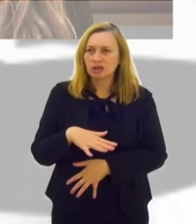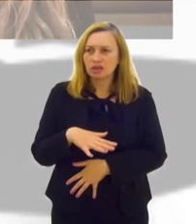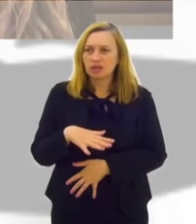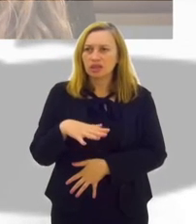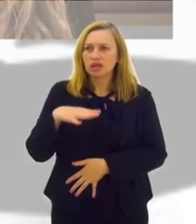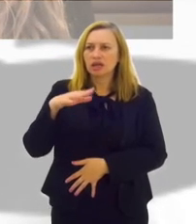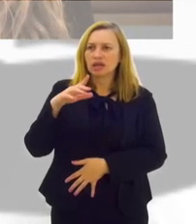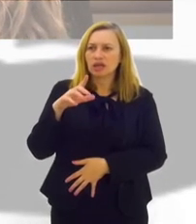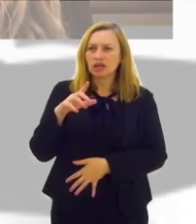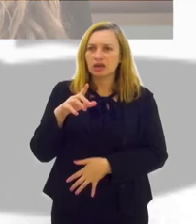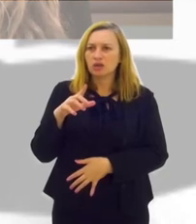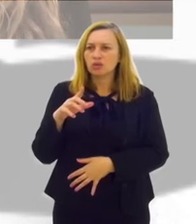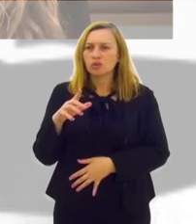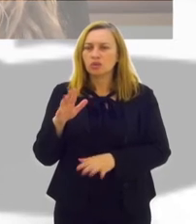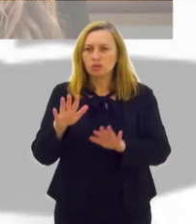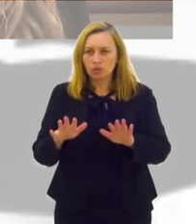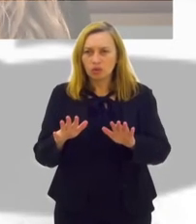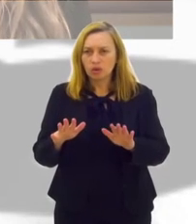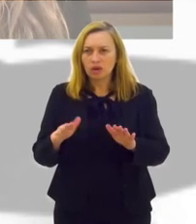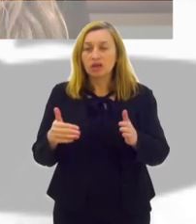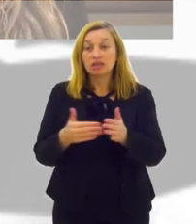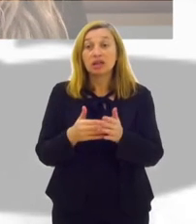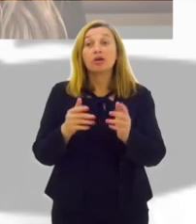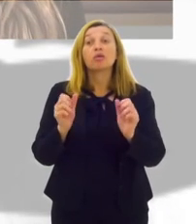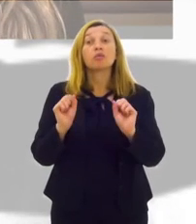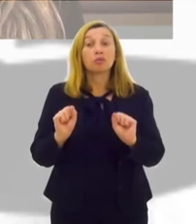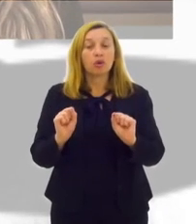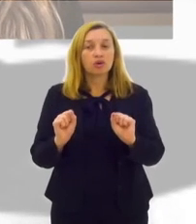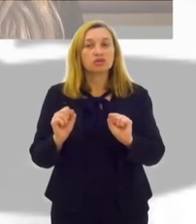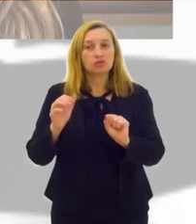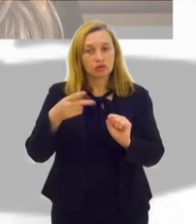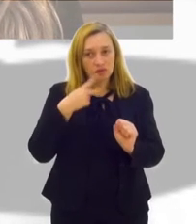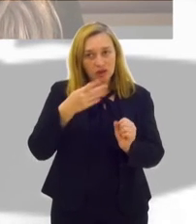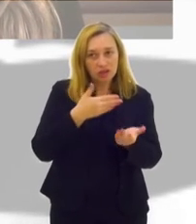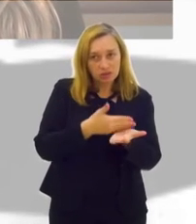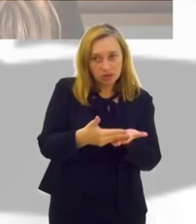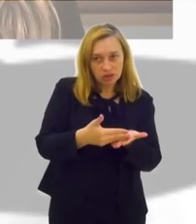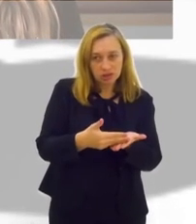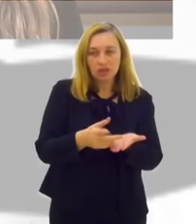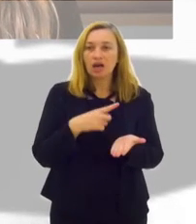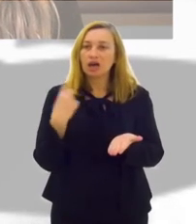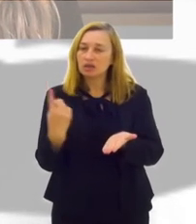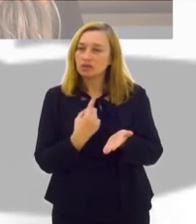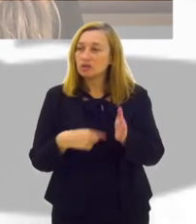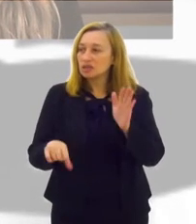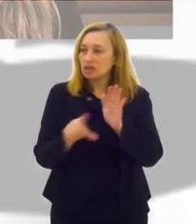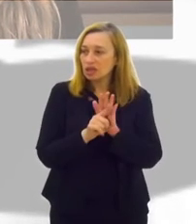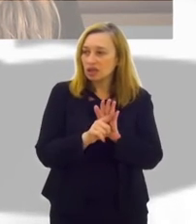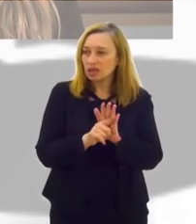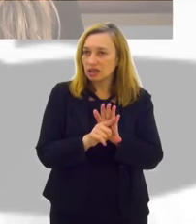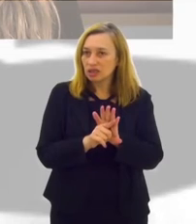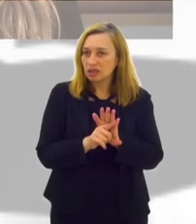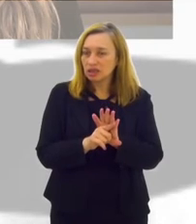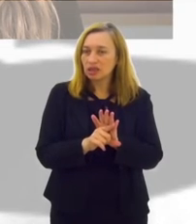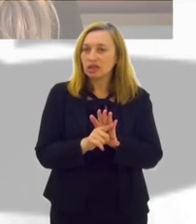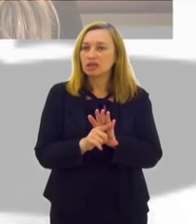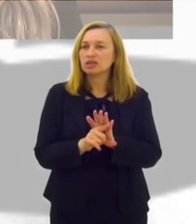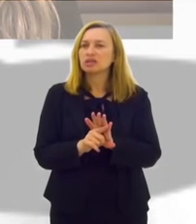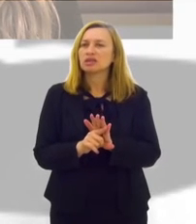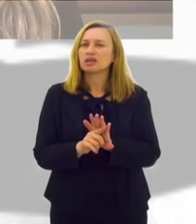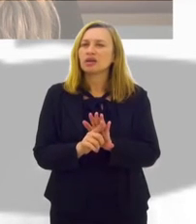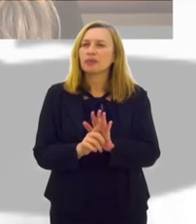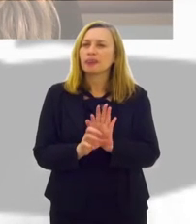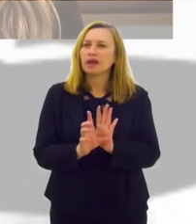o democrática. limiar? Qual é o limiar disso? Exatamente. E como eu disse no início, a nossa legislação, ela